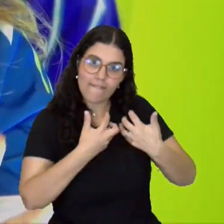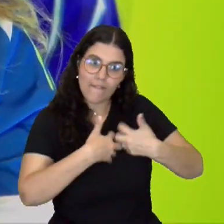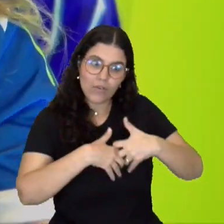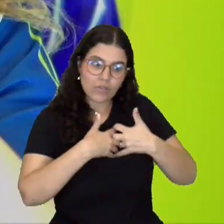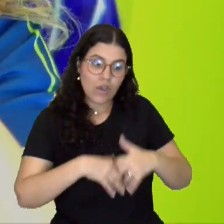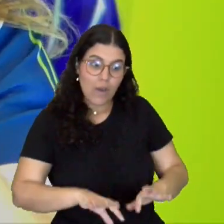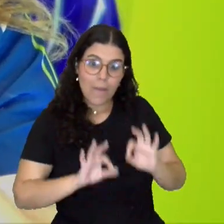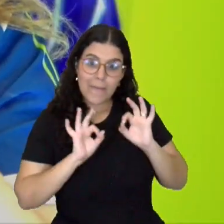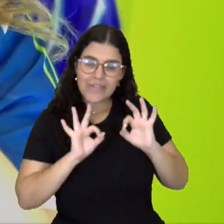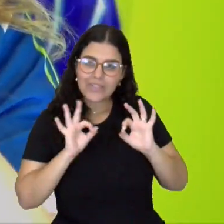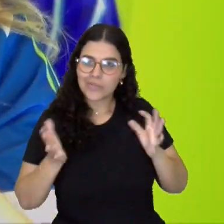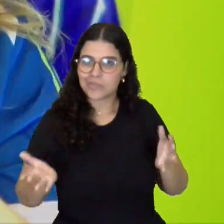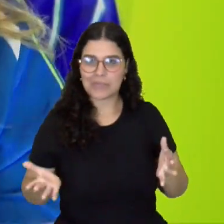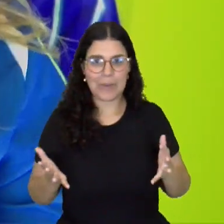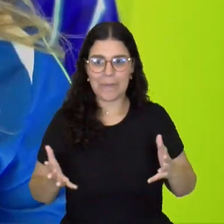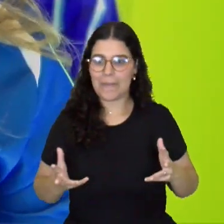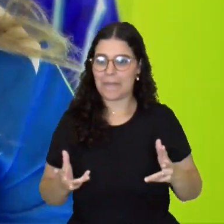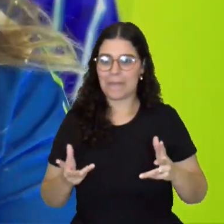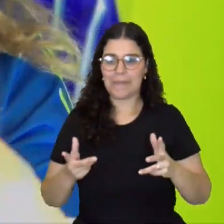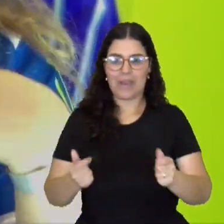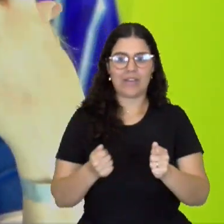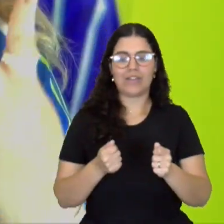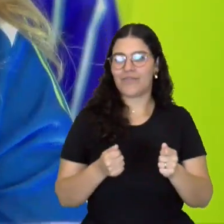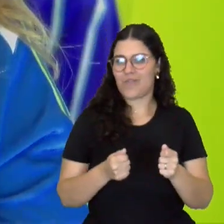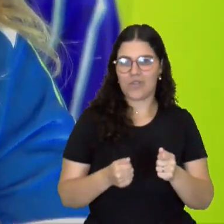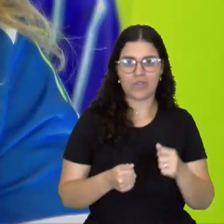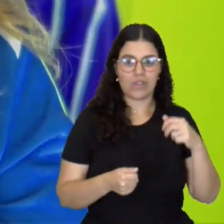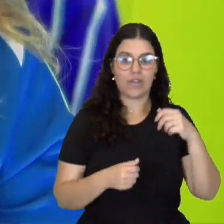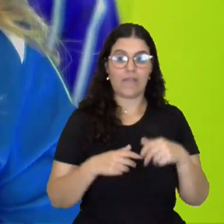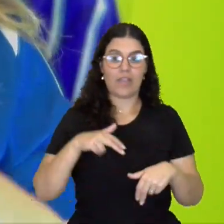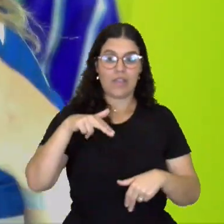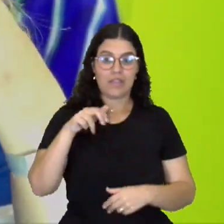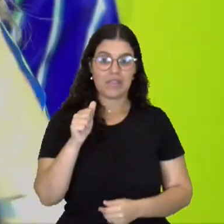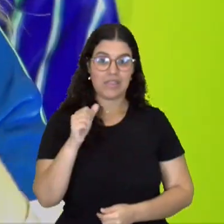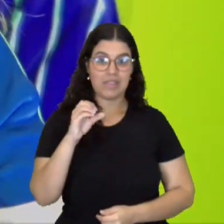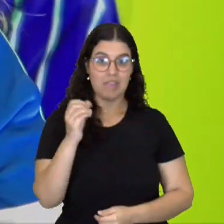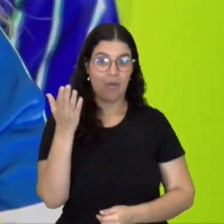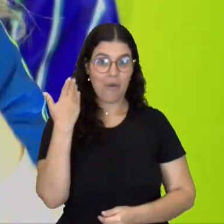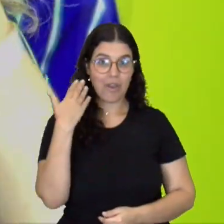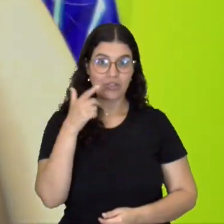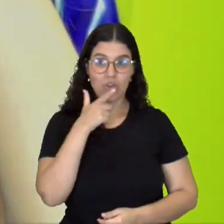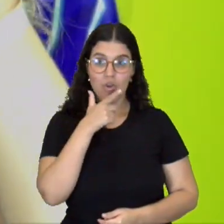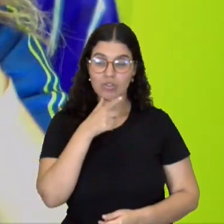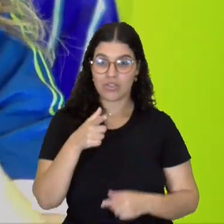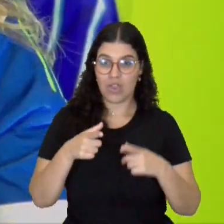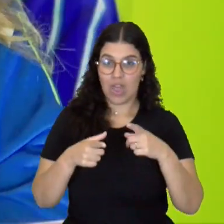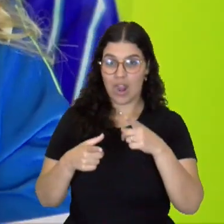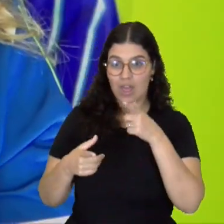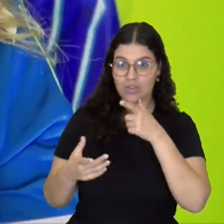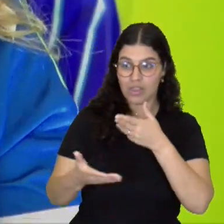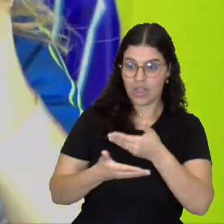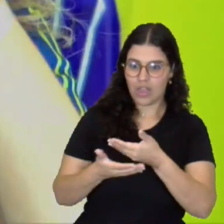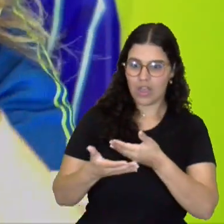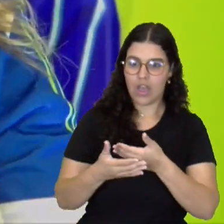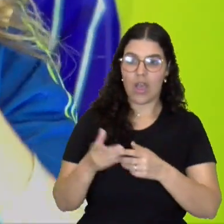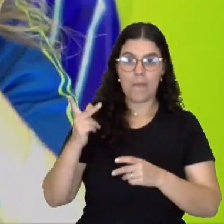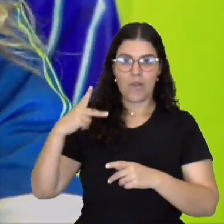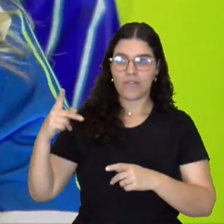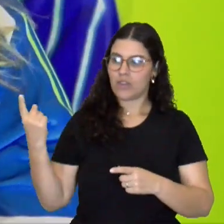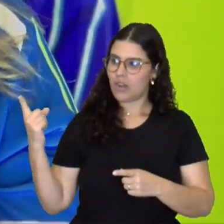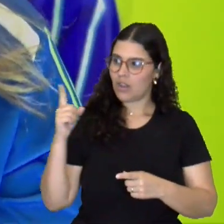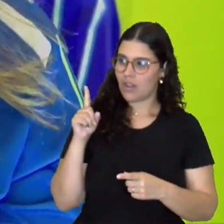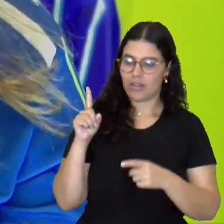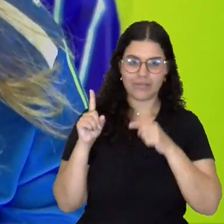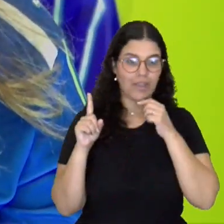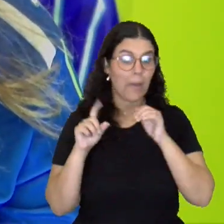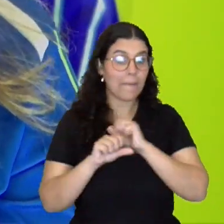fazer. O Nau foi ligado ali agora há pouco, aí ele começou a fazer uma interação, aí chegou uma professora e disse, é impossível não parar e